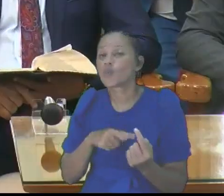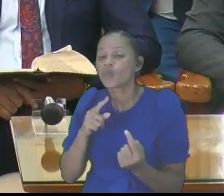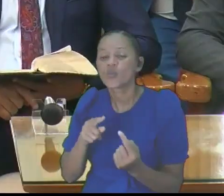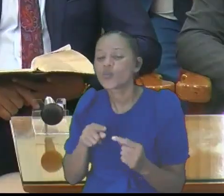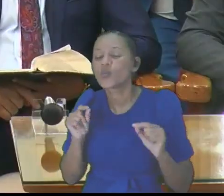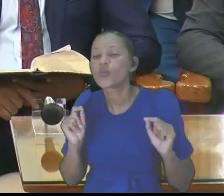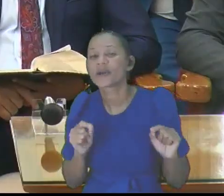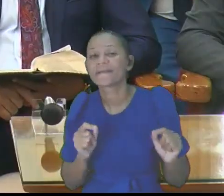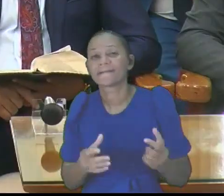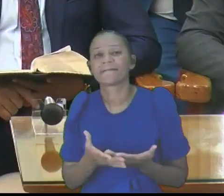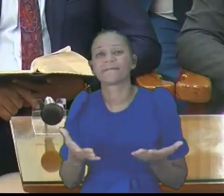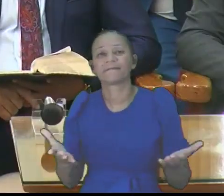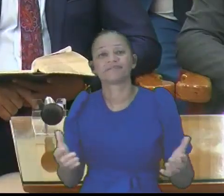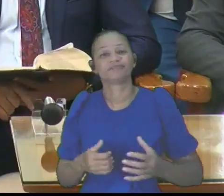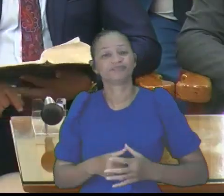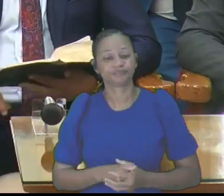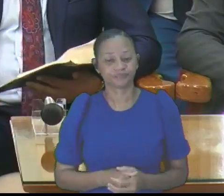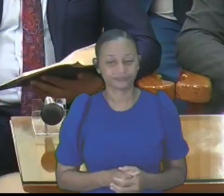objetivo de quê?